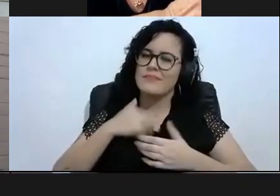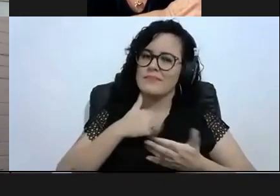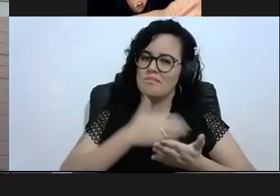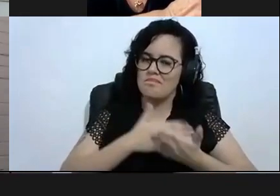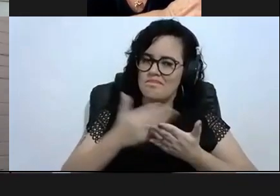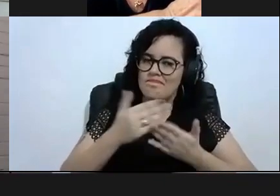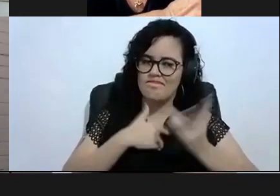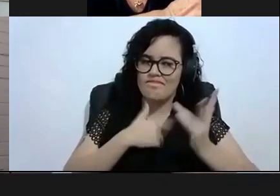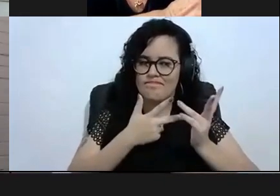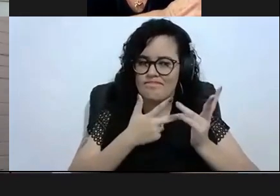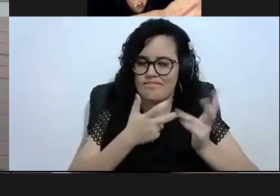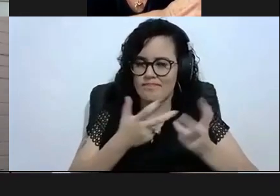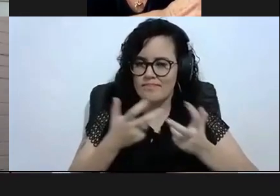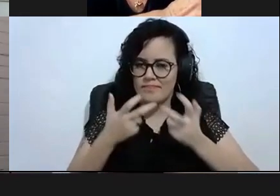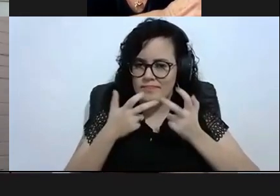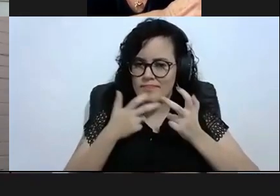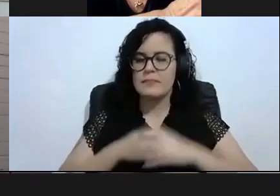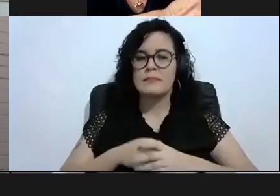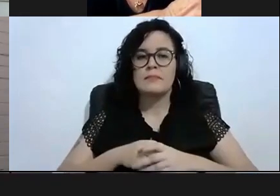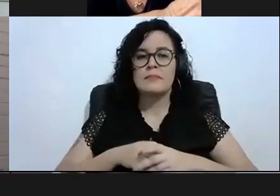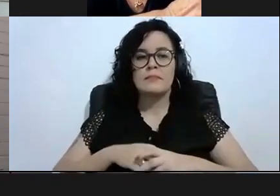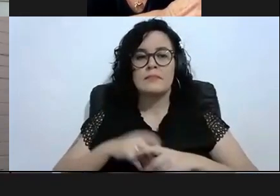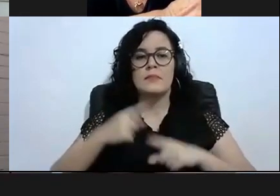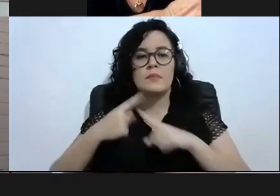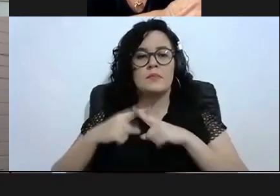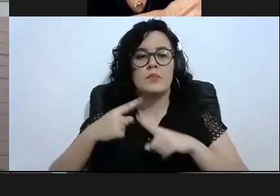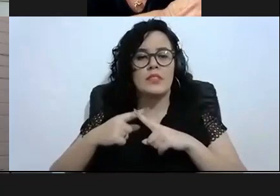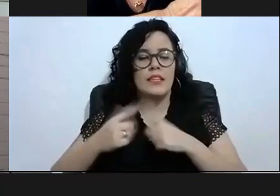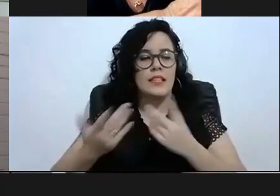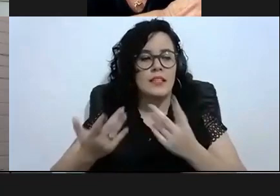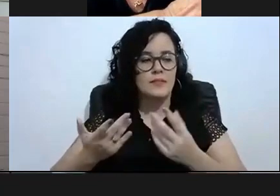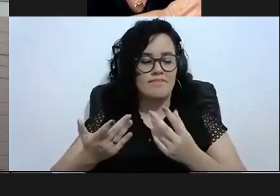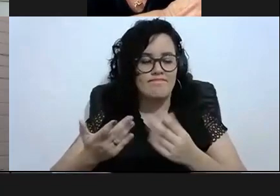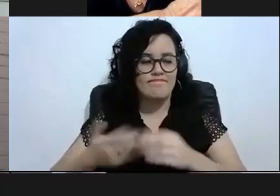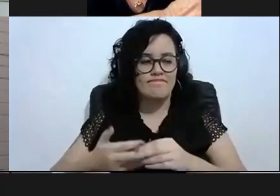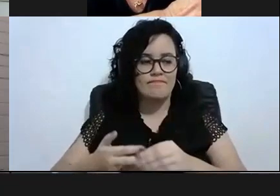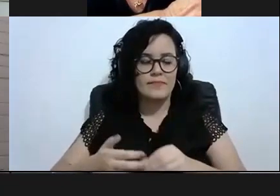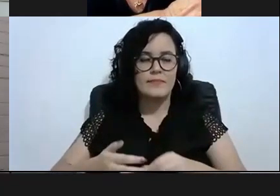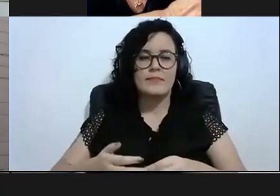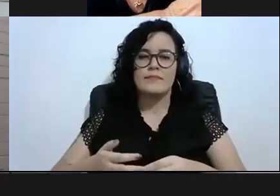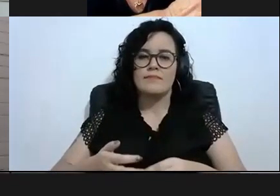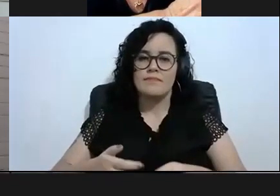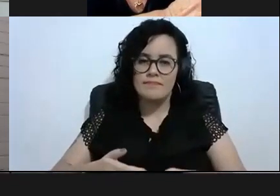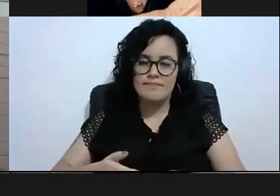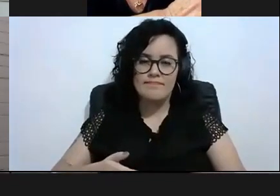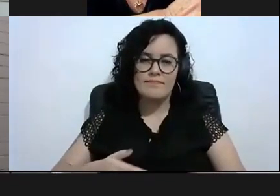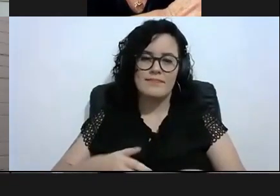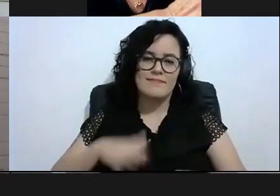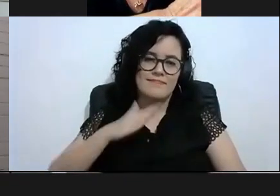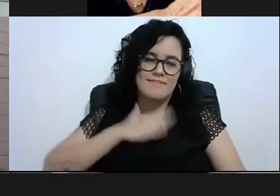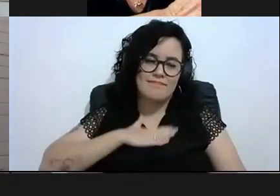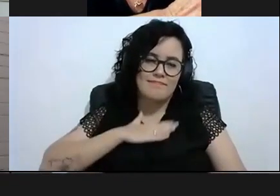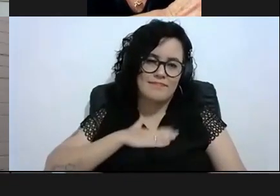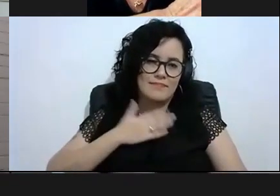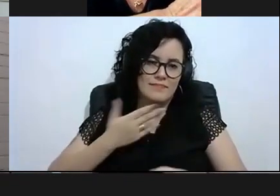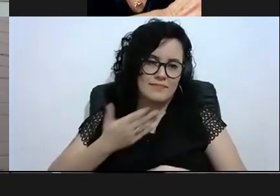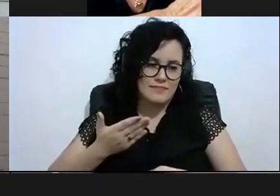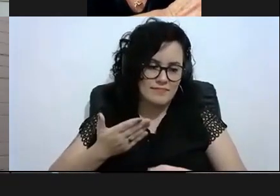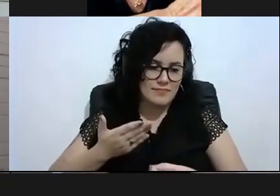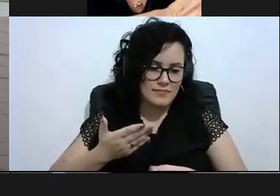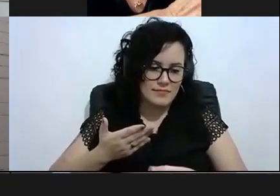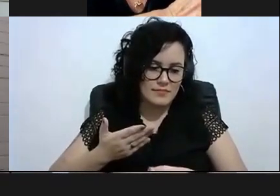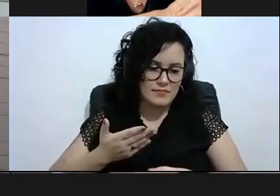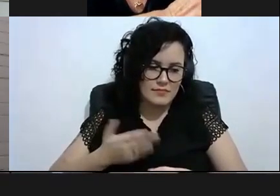trabalho para isso, né? Porque é muito... O que mais, assim, né? Dentro